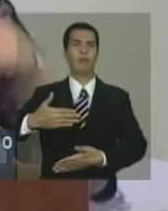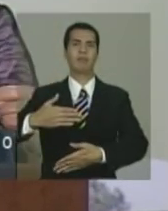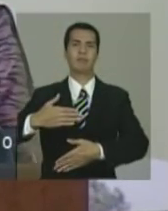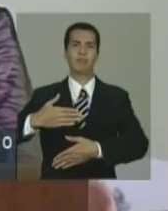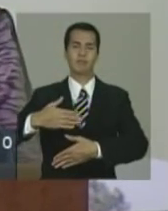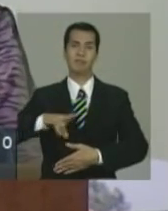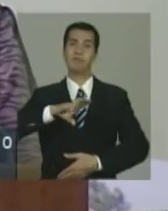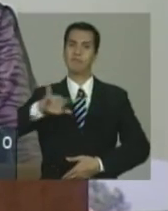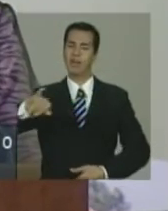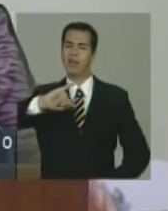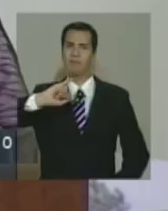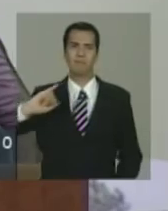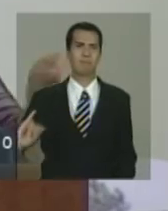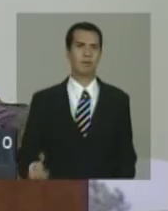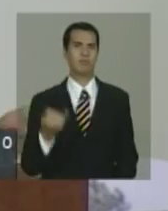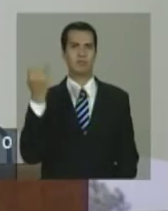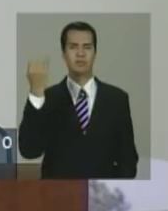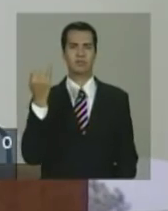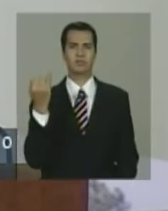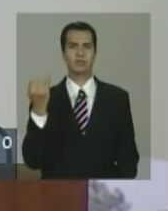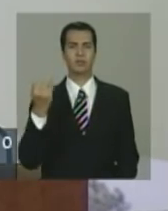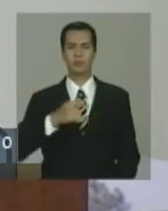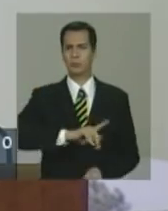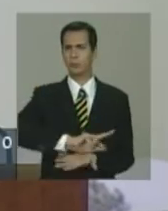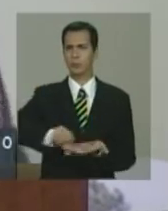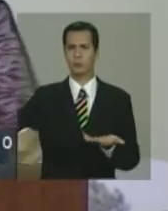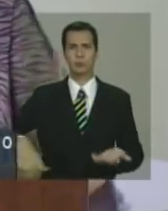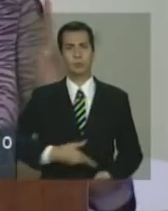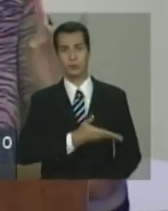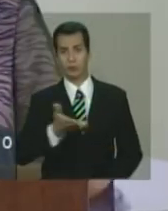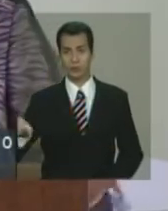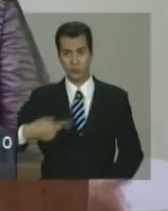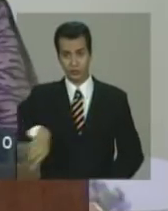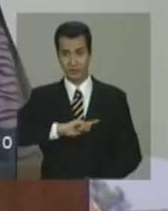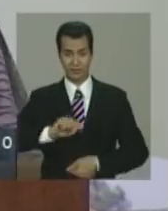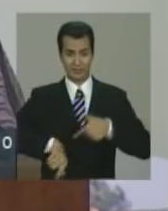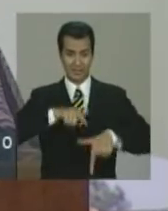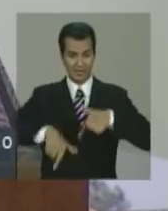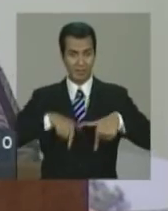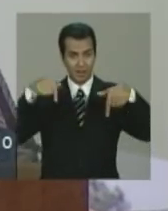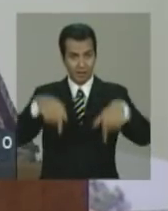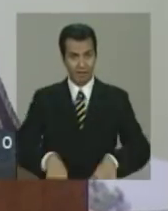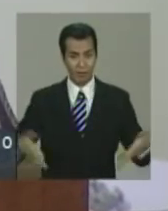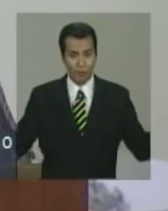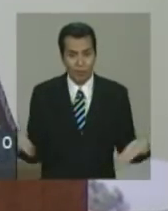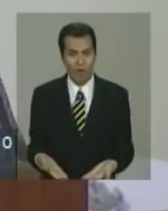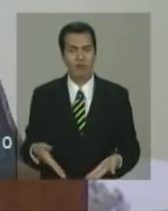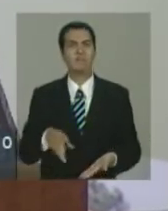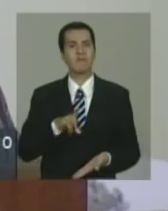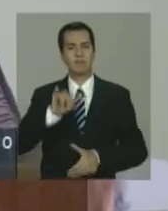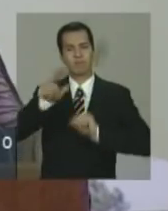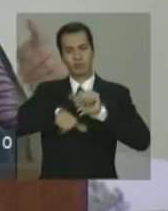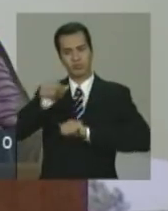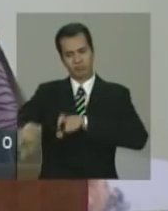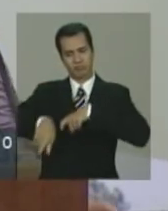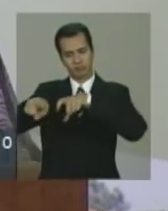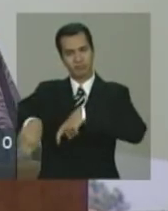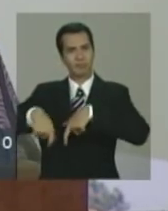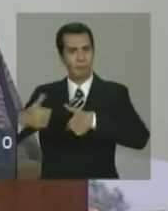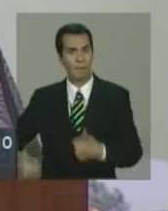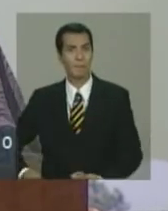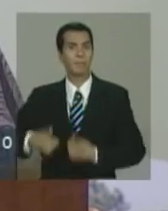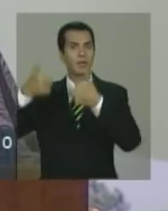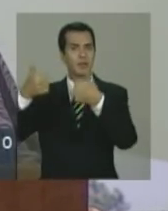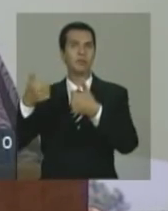se beneficiar com tudo isso que fazemos nessa, mudando a feição do campo brasileiro e